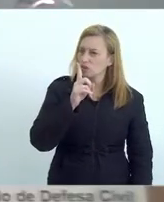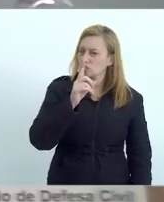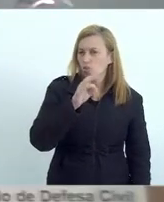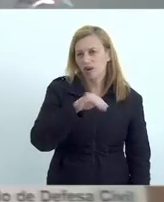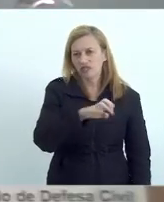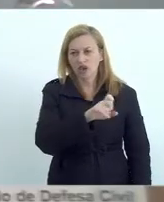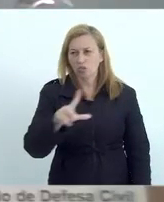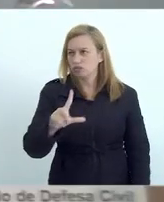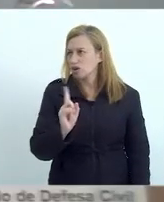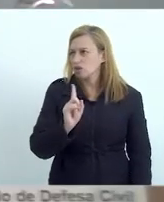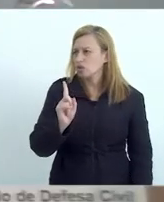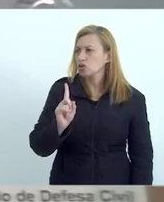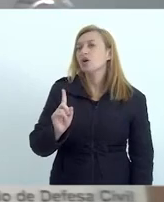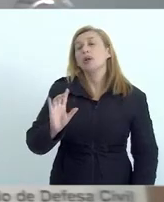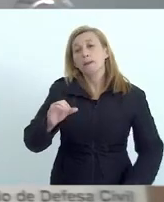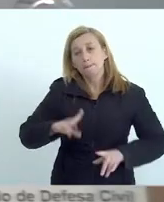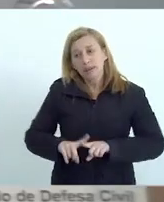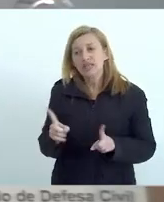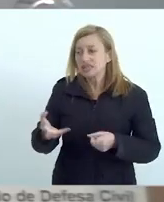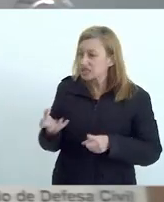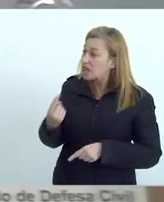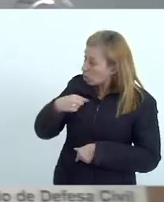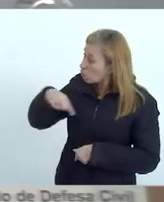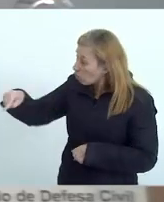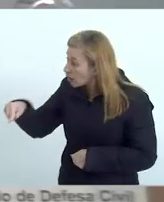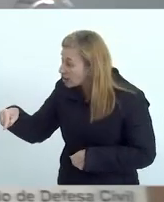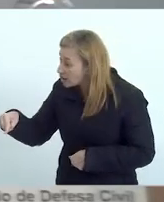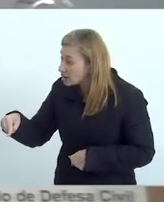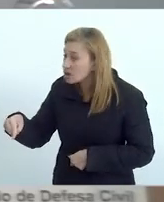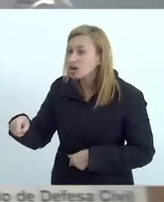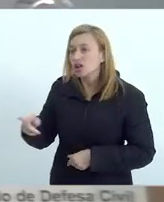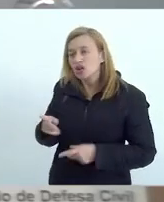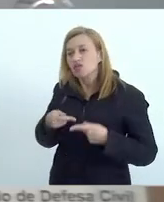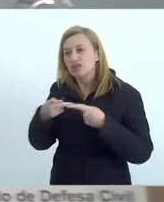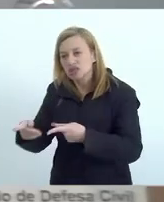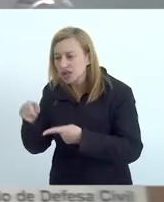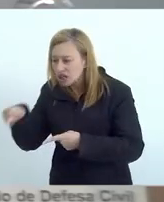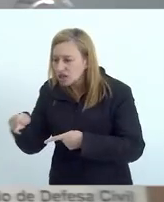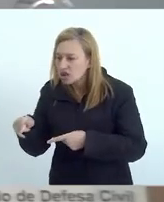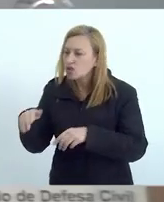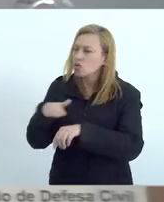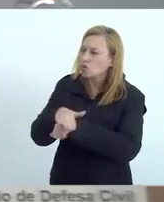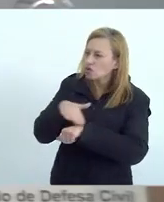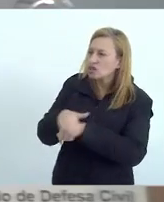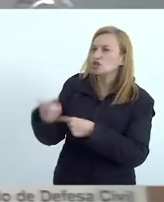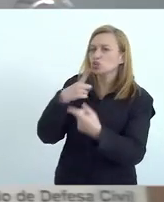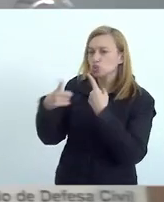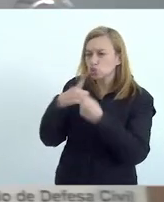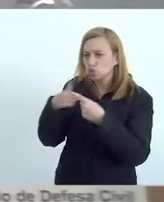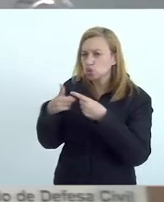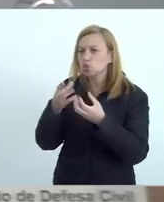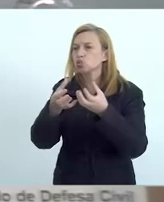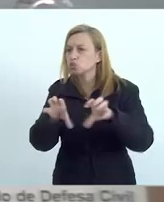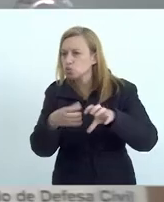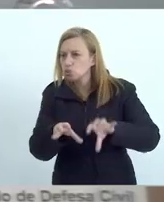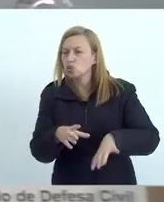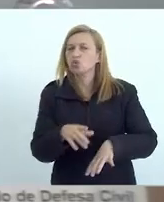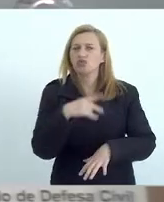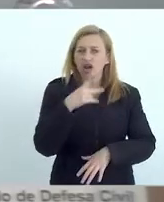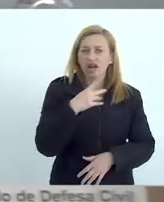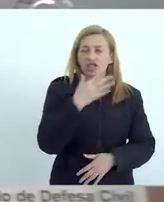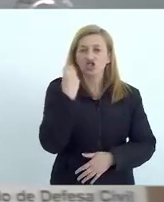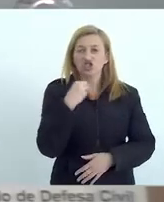Deputado não estou no quartel mas se o senhor quiser eu vou aí vim aqui debate com ele a relação dos concursos esquecido de mencionar